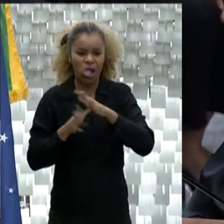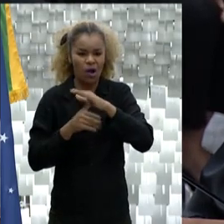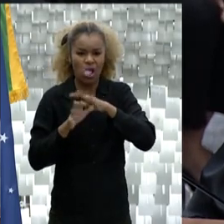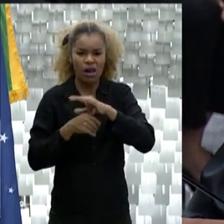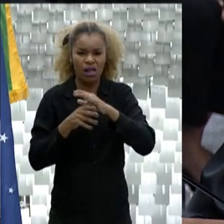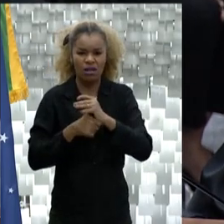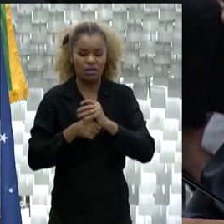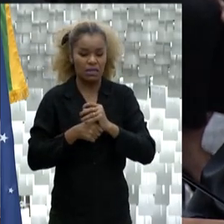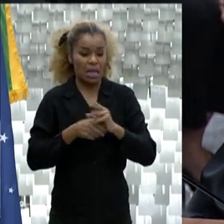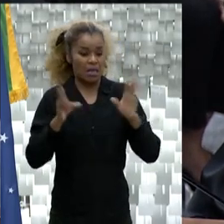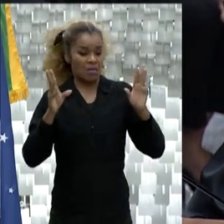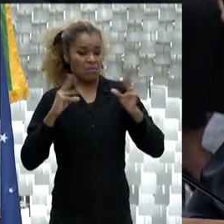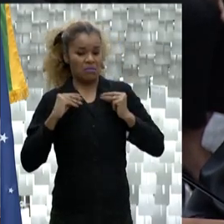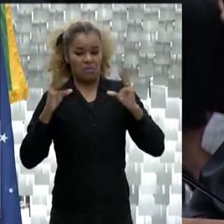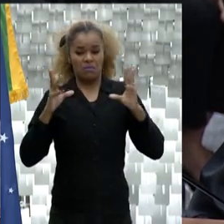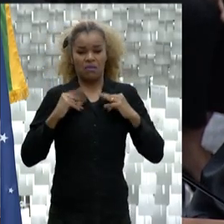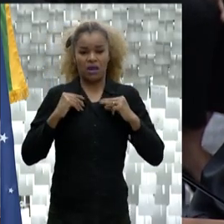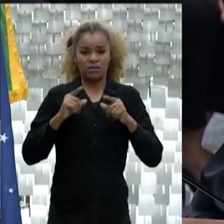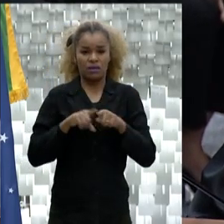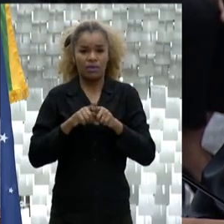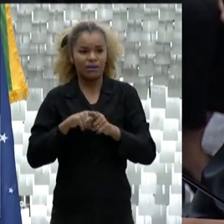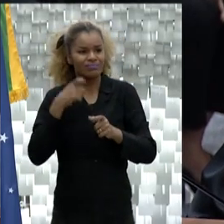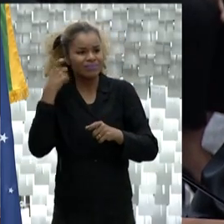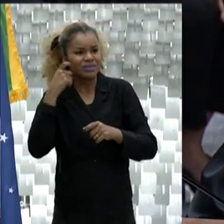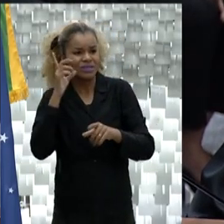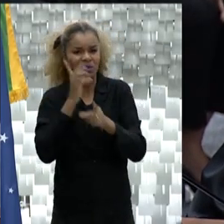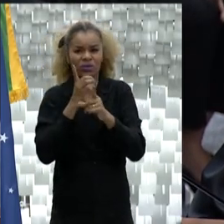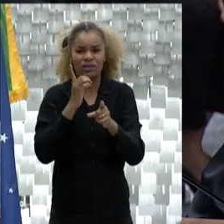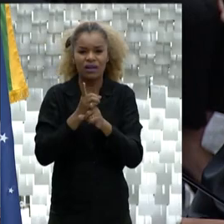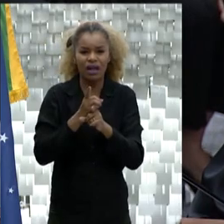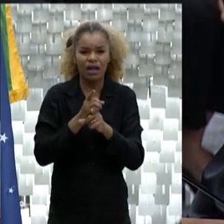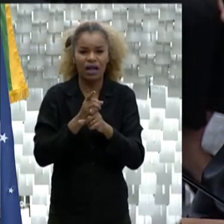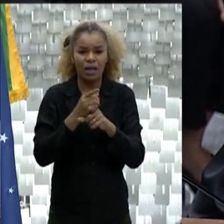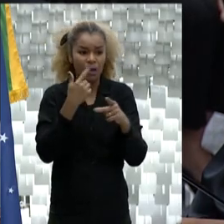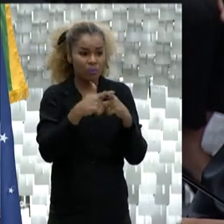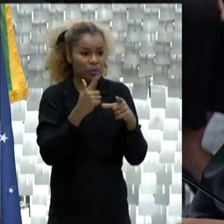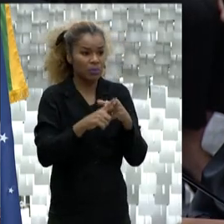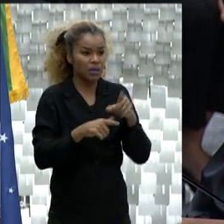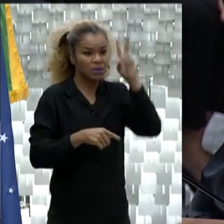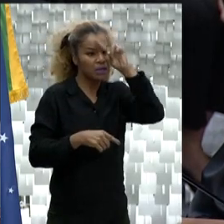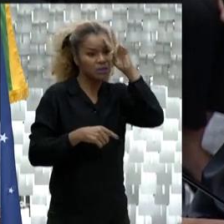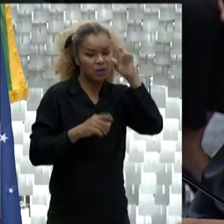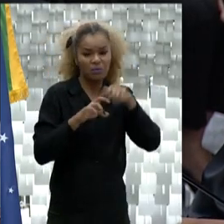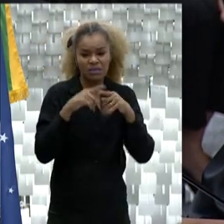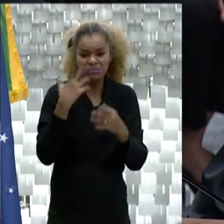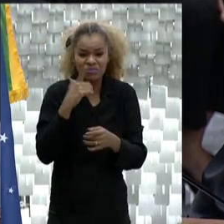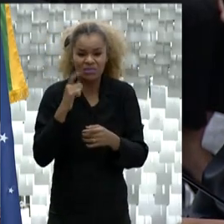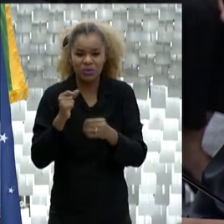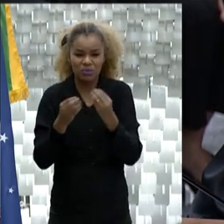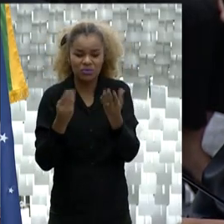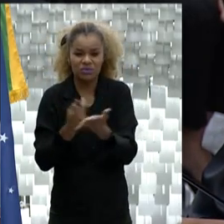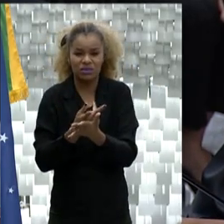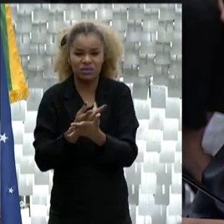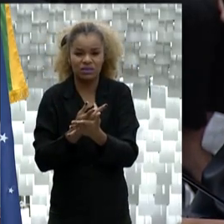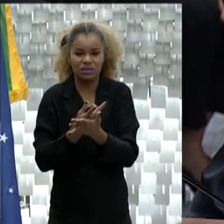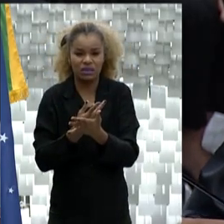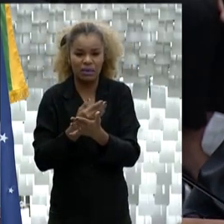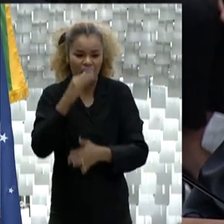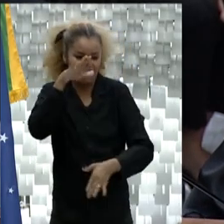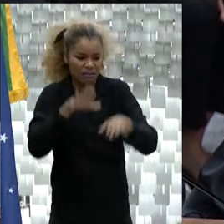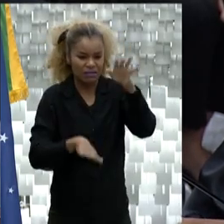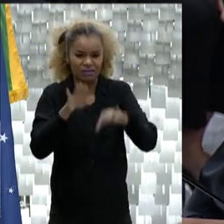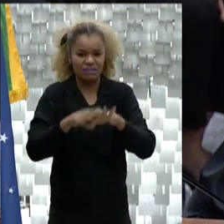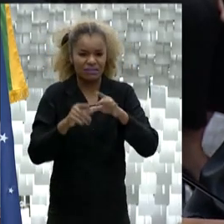de soluções biográficas para contradições sistêmicas, de assimetria de hostilidades,